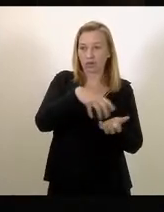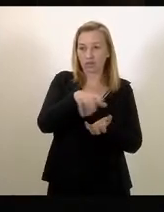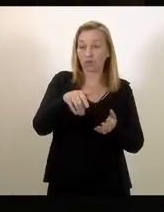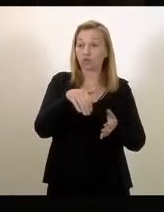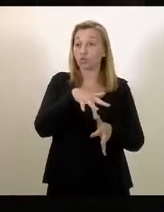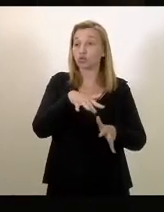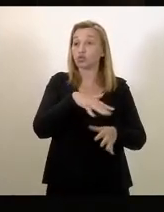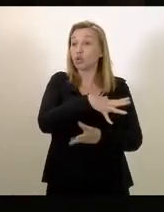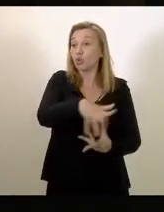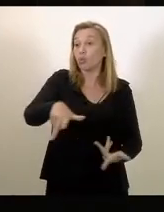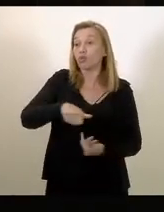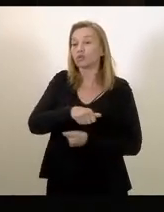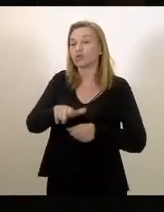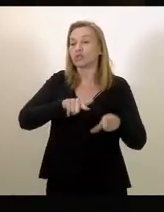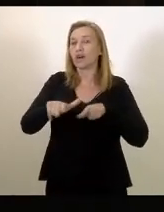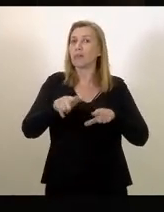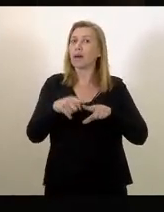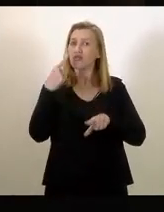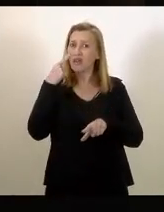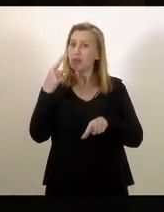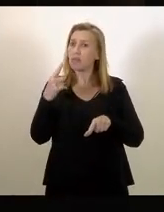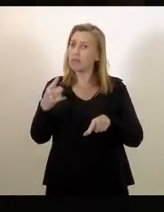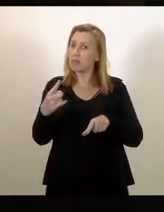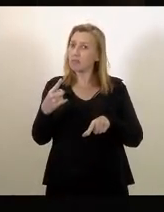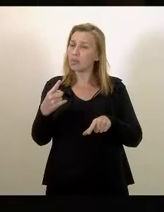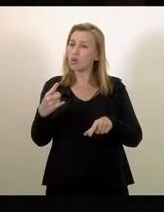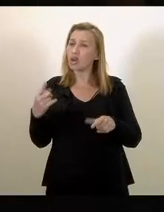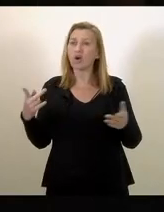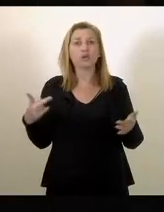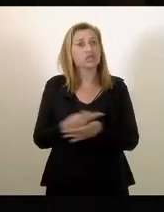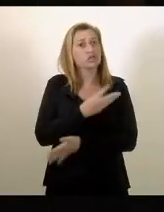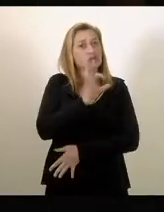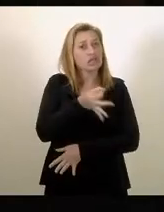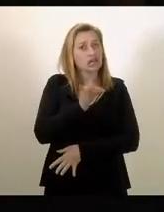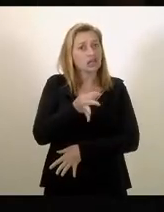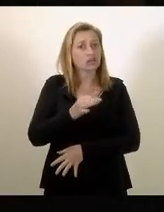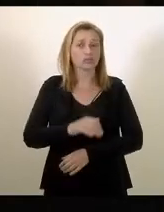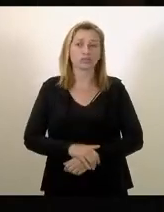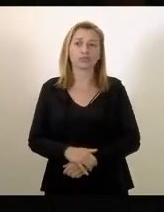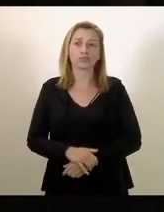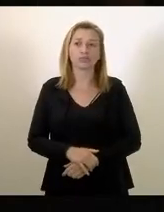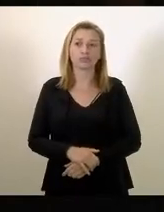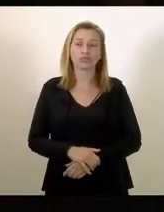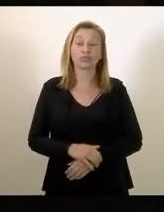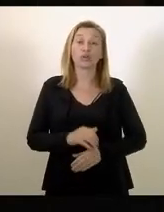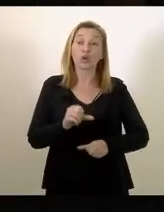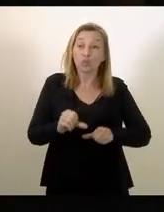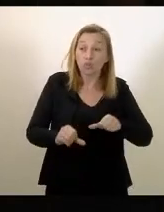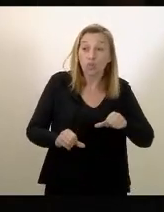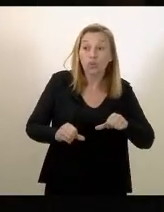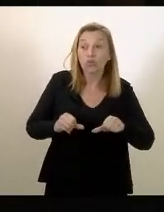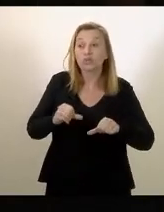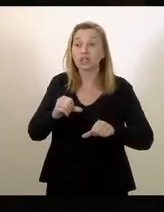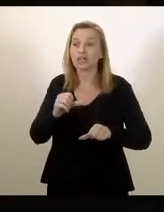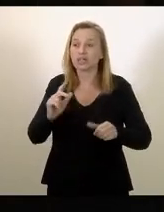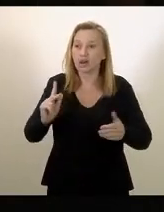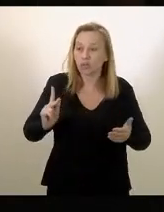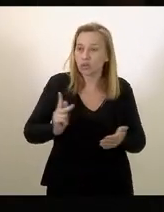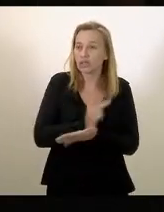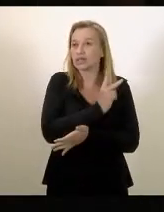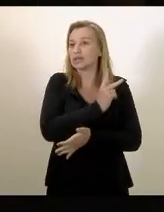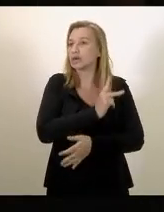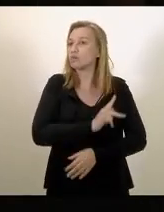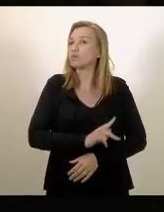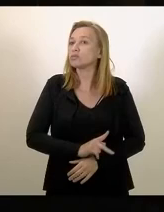mas veja bem o que aconteceu de fato quer dizer as mudanças aconteceram